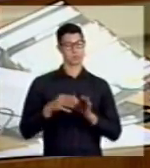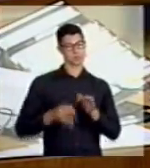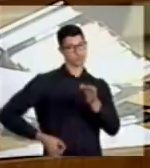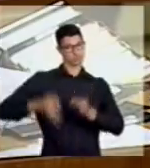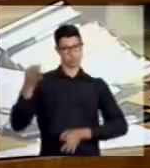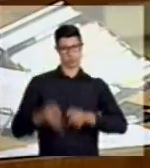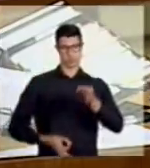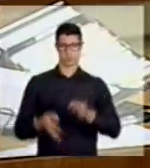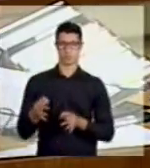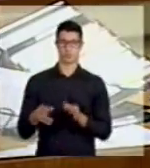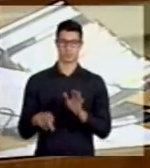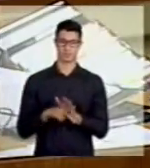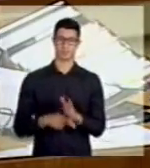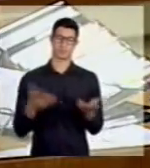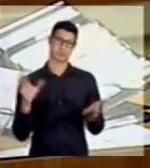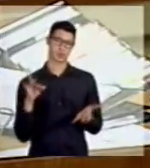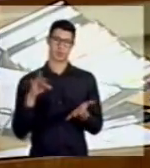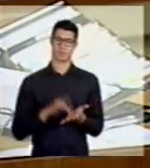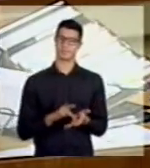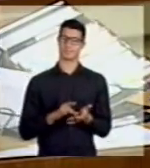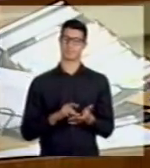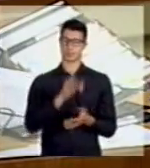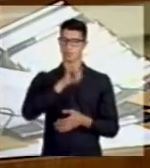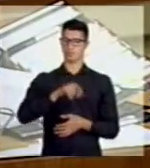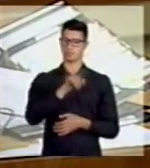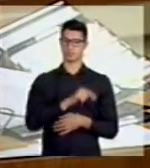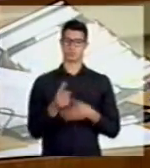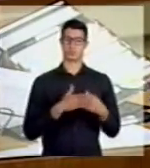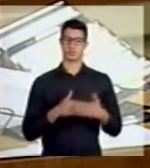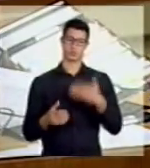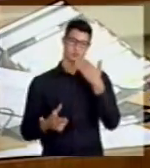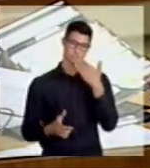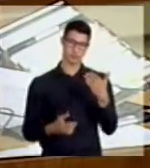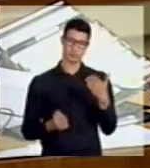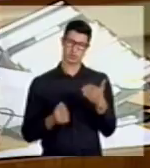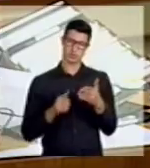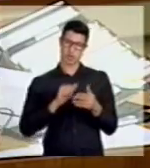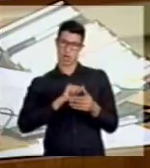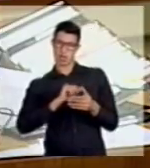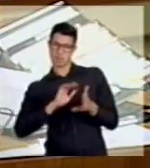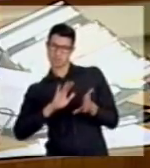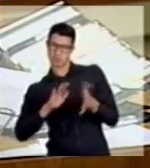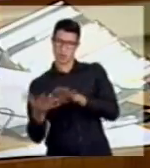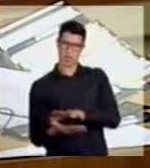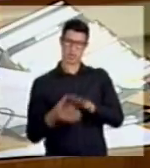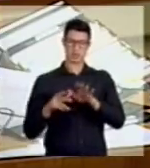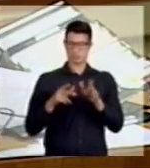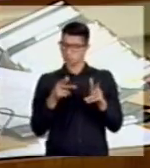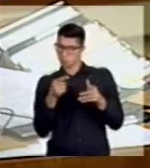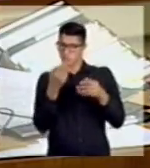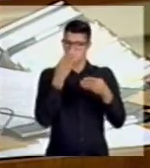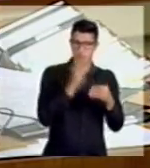julgador, à luz do caso concreto e vedada qualquer forma de abordagem patologizante da